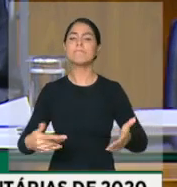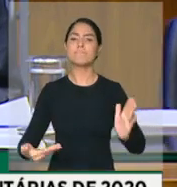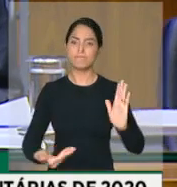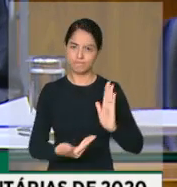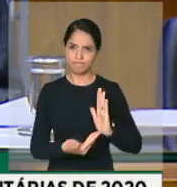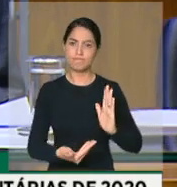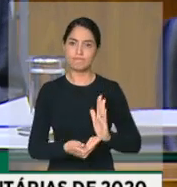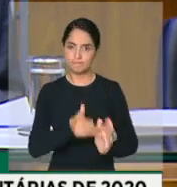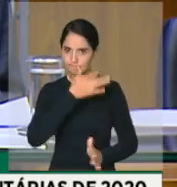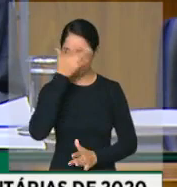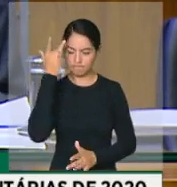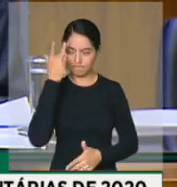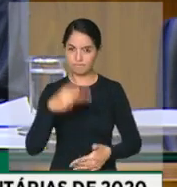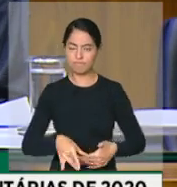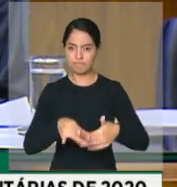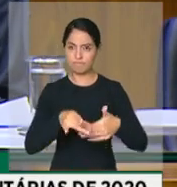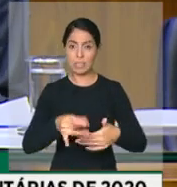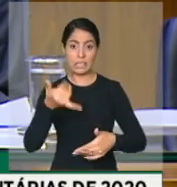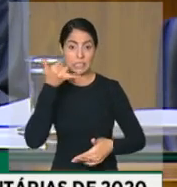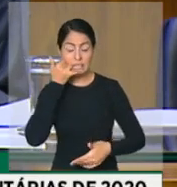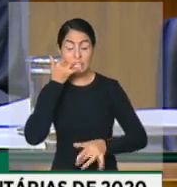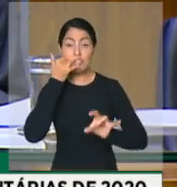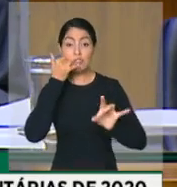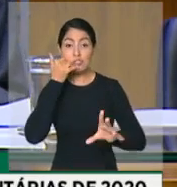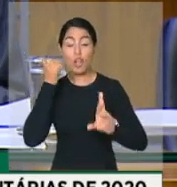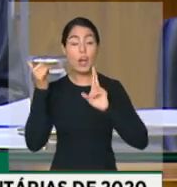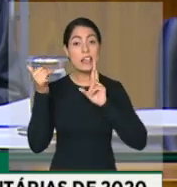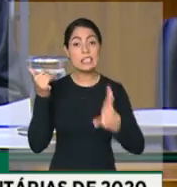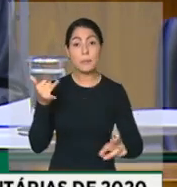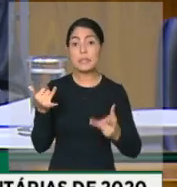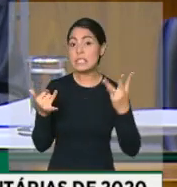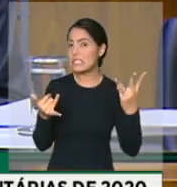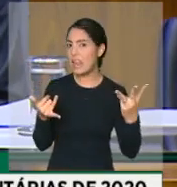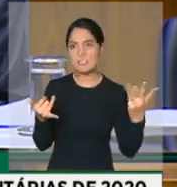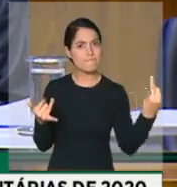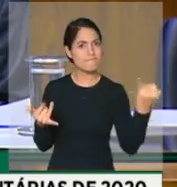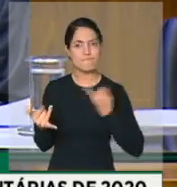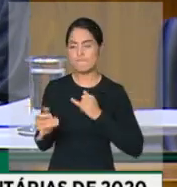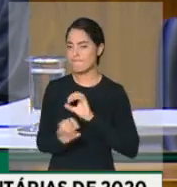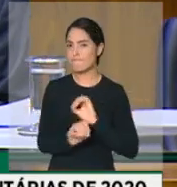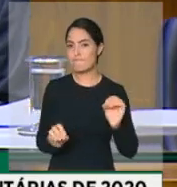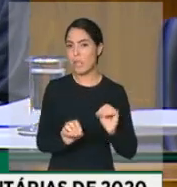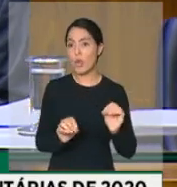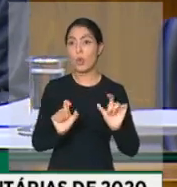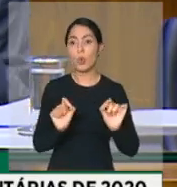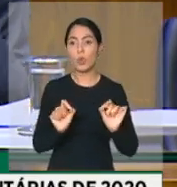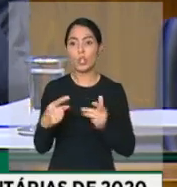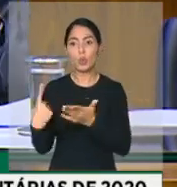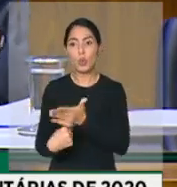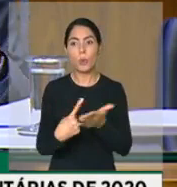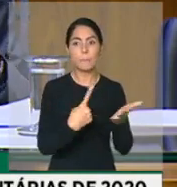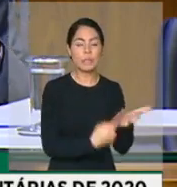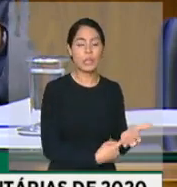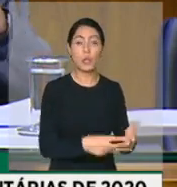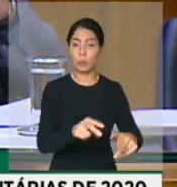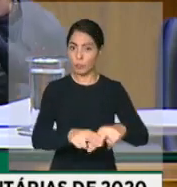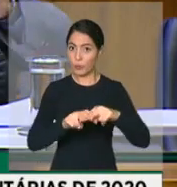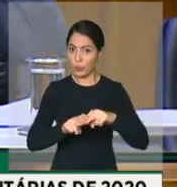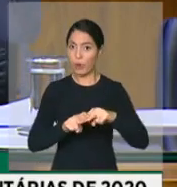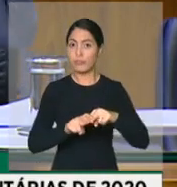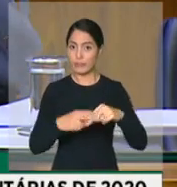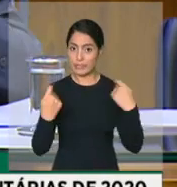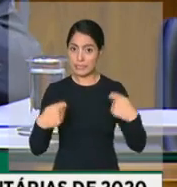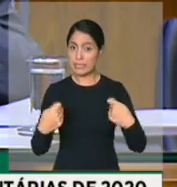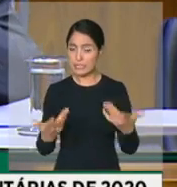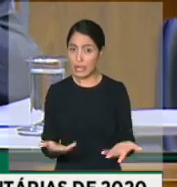dos Deputados, e só não obtive resposta de 3 líderes, combinando esse rito, dada a excepcionalidade.